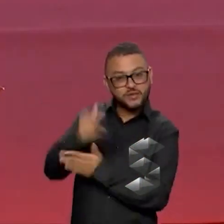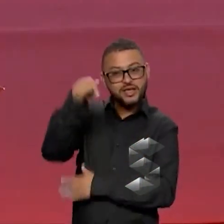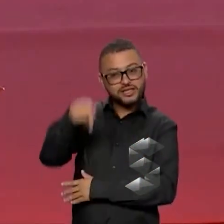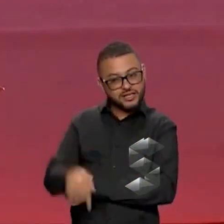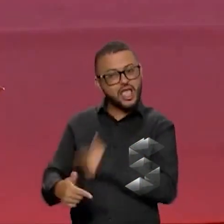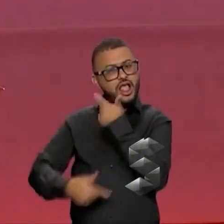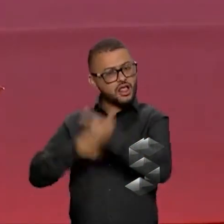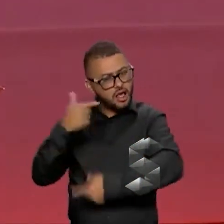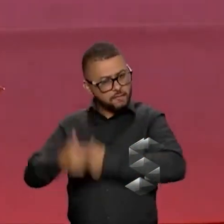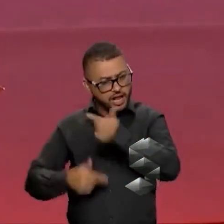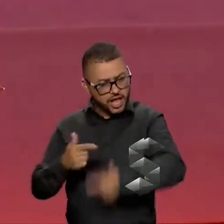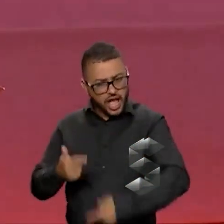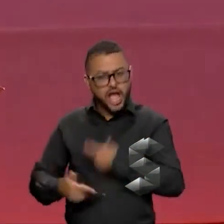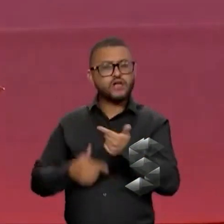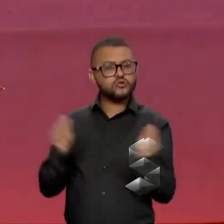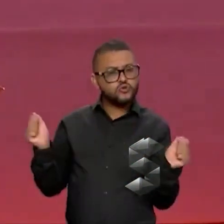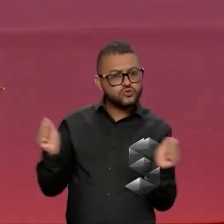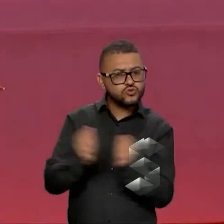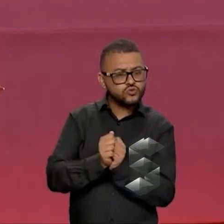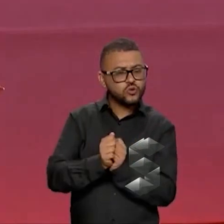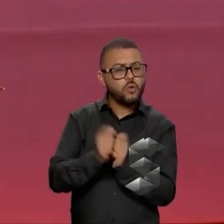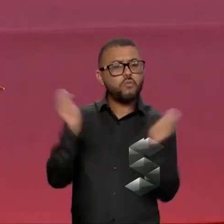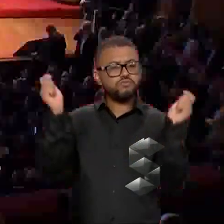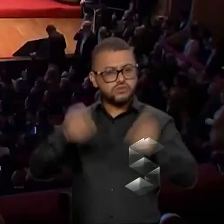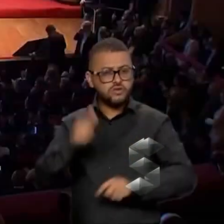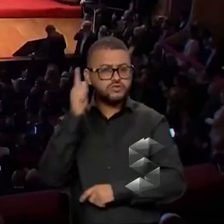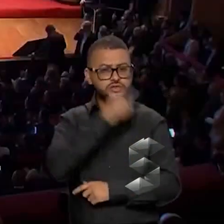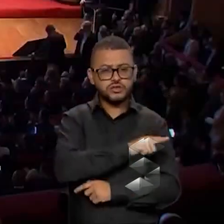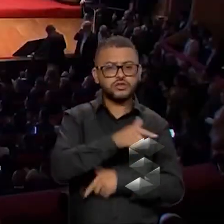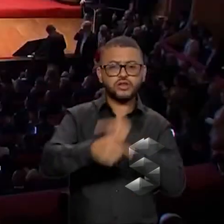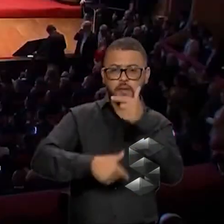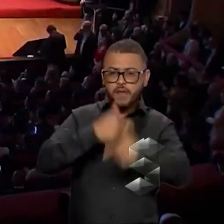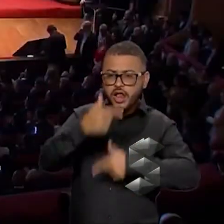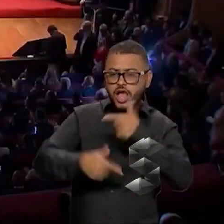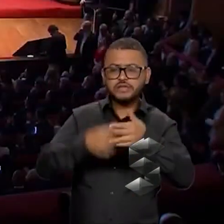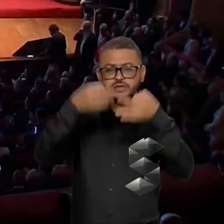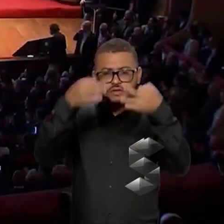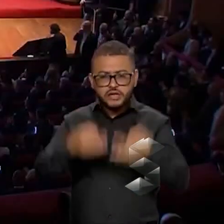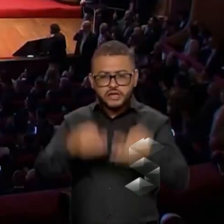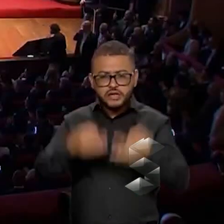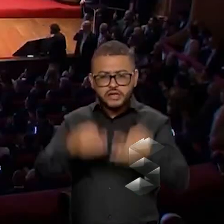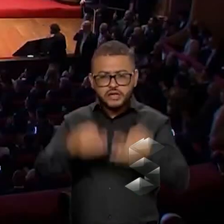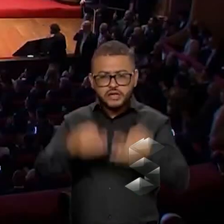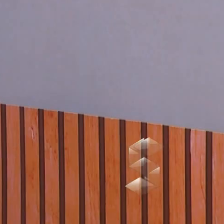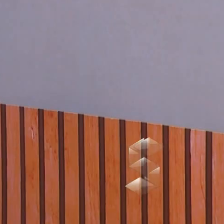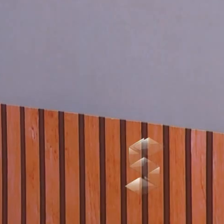trabalhar muito para que a gente possa executar esse PAC.